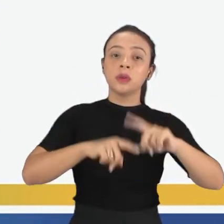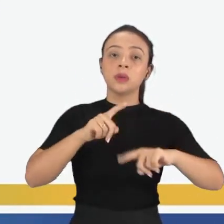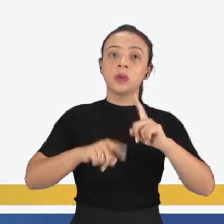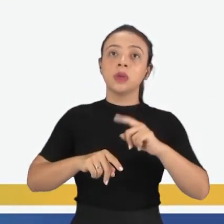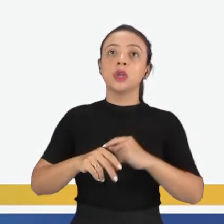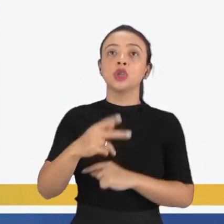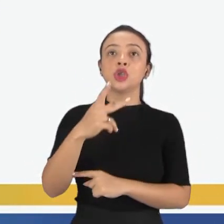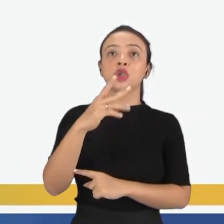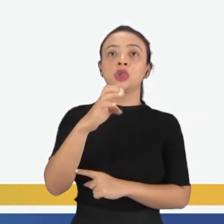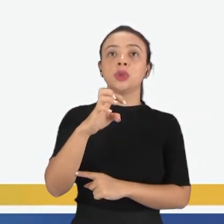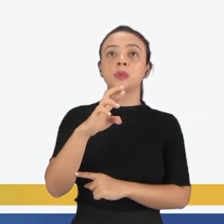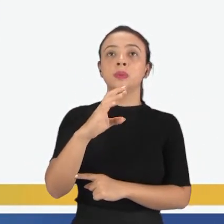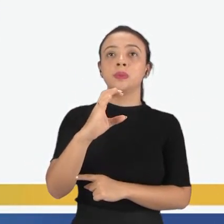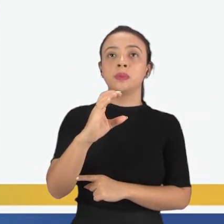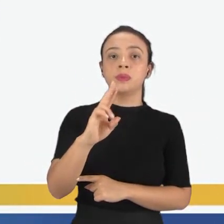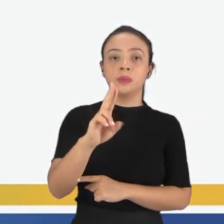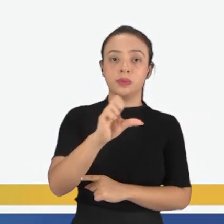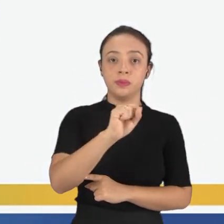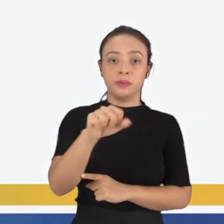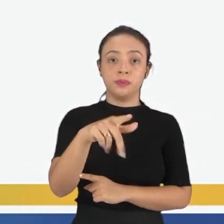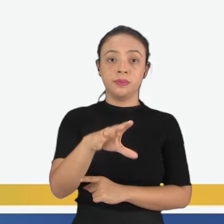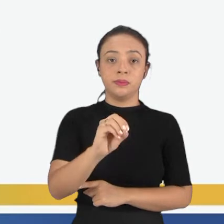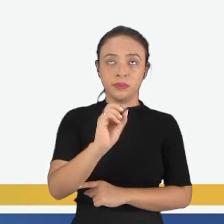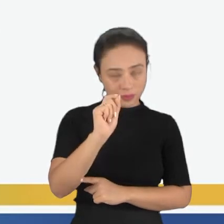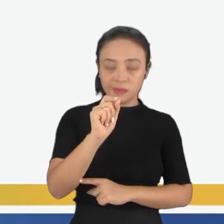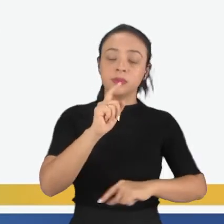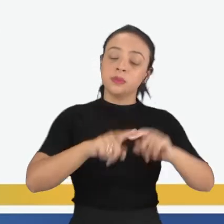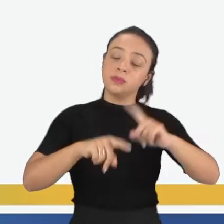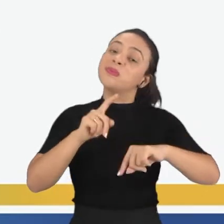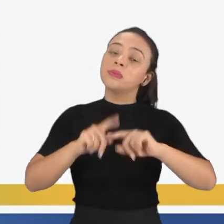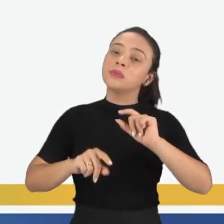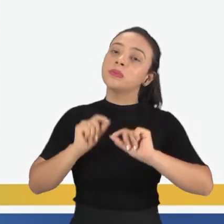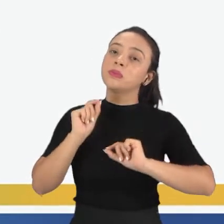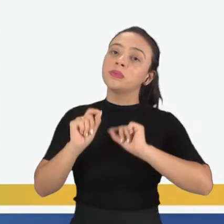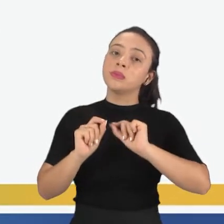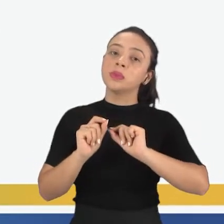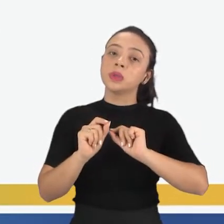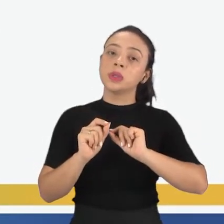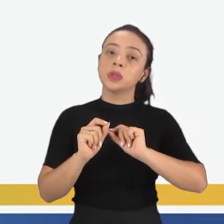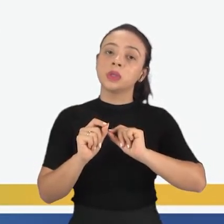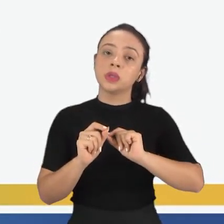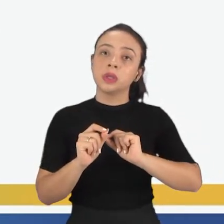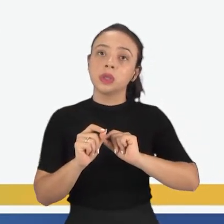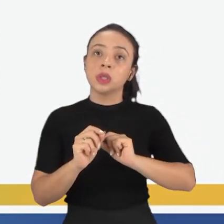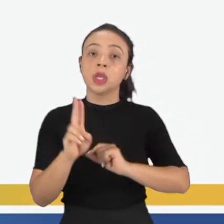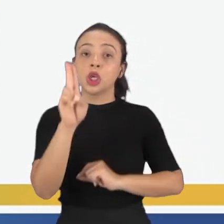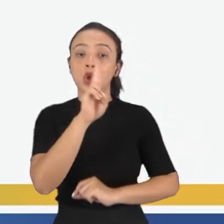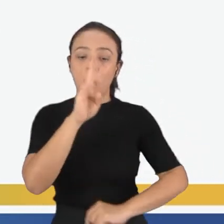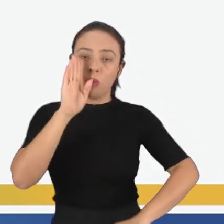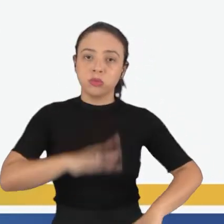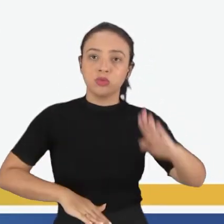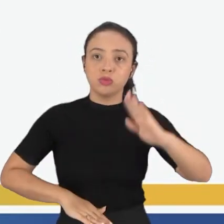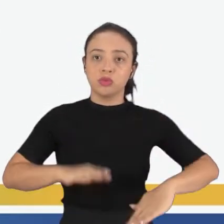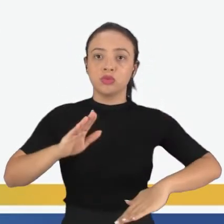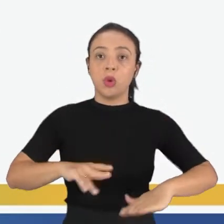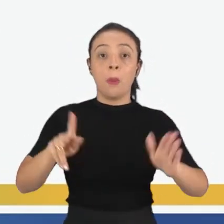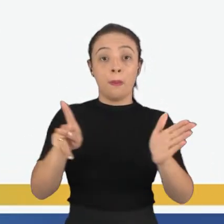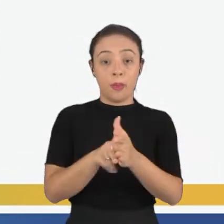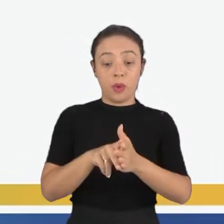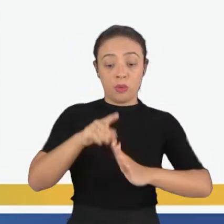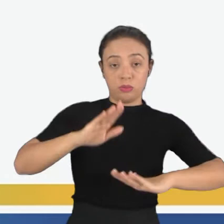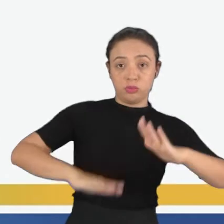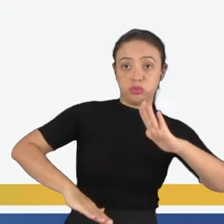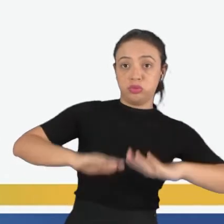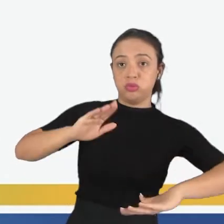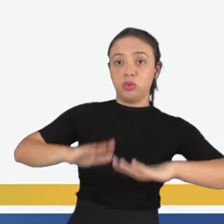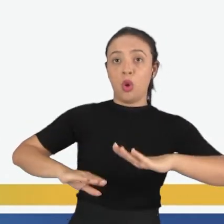de percussão. Percussão são aqueles instrumentos que o som se dá pela pancada, né? Ou no próprio instrumento,